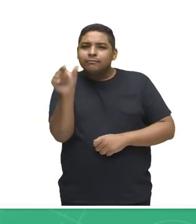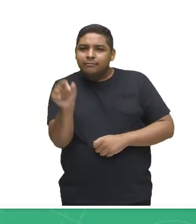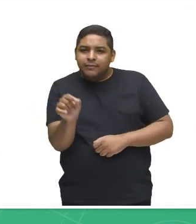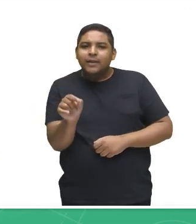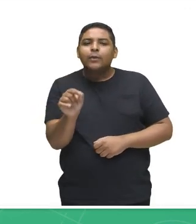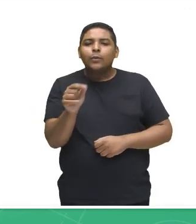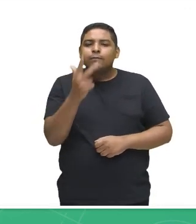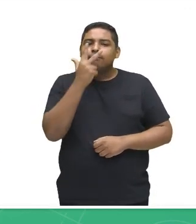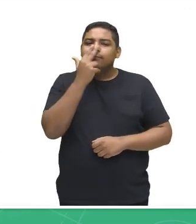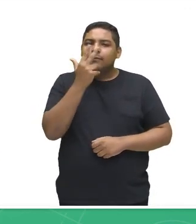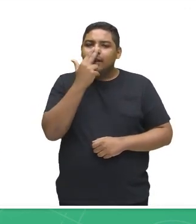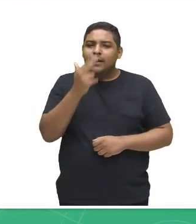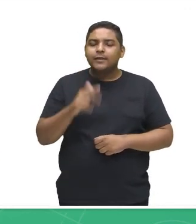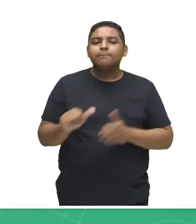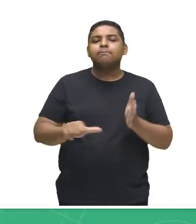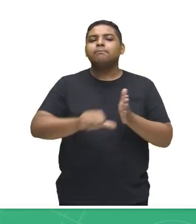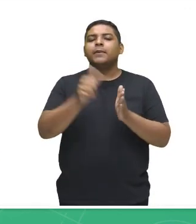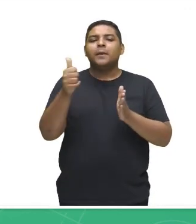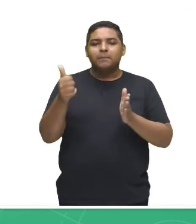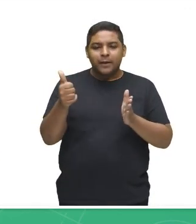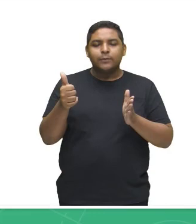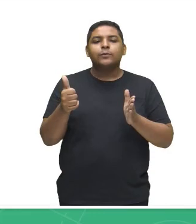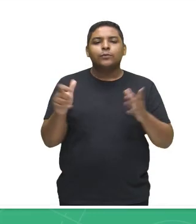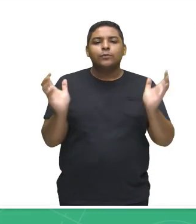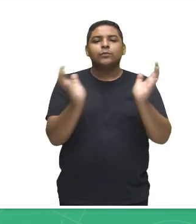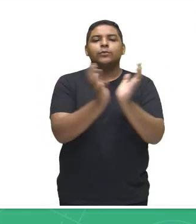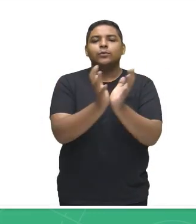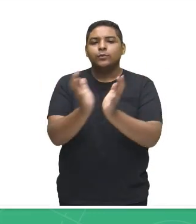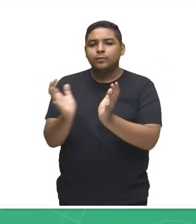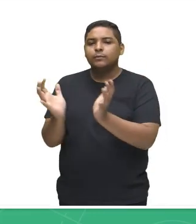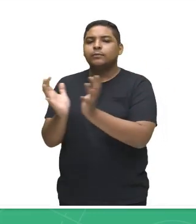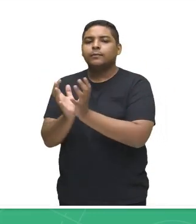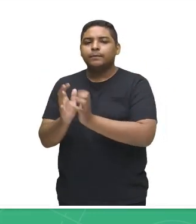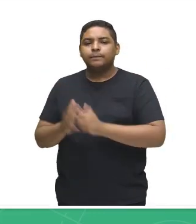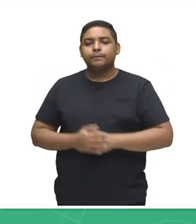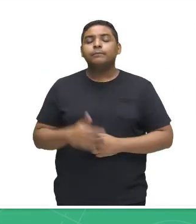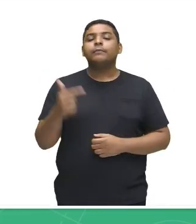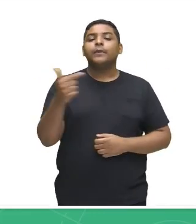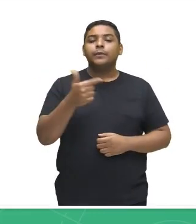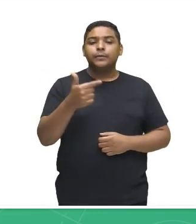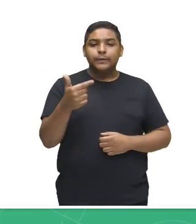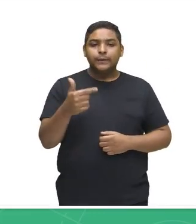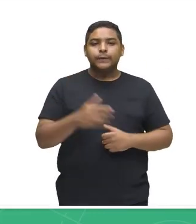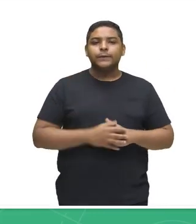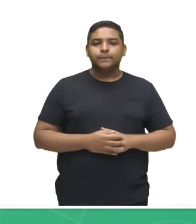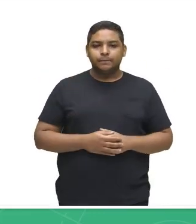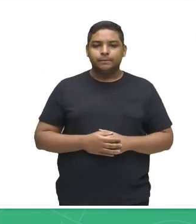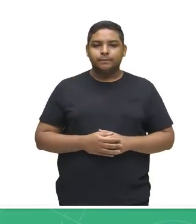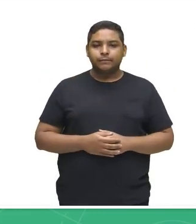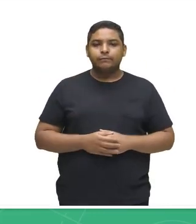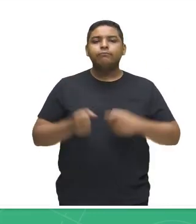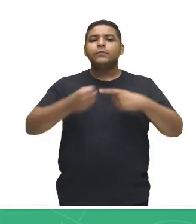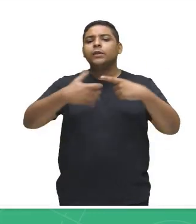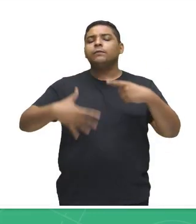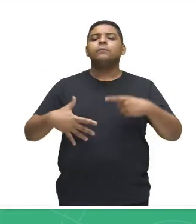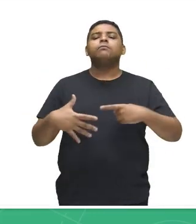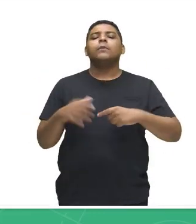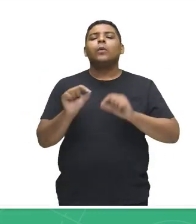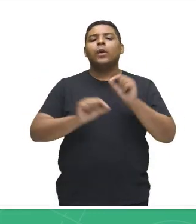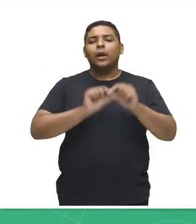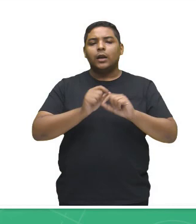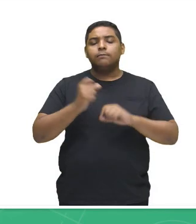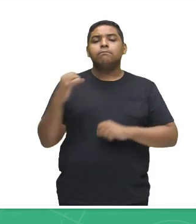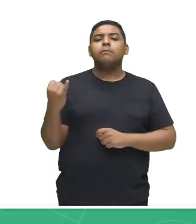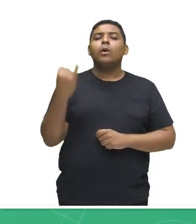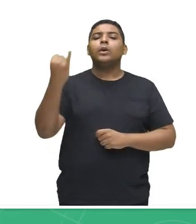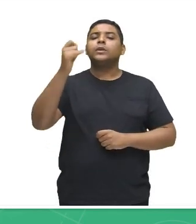surgir os primeiros grupos, tudo bem? E a questão 2, qual é o enunciado? Vamos recordar aí? Descreva qual a importância